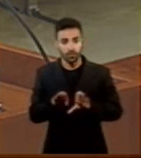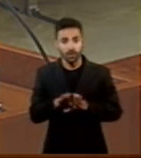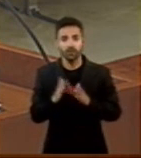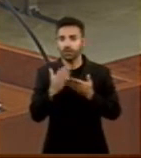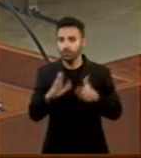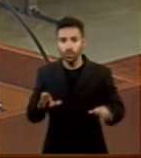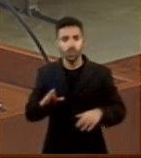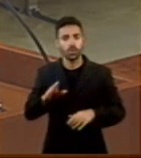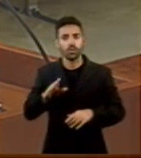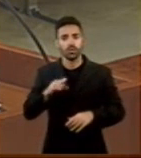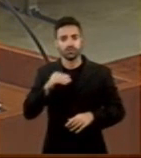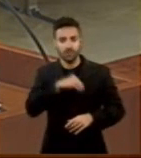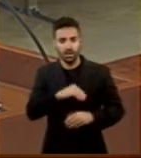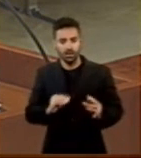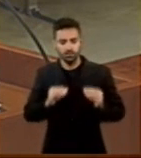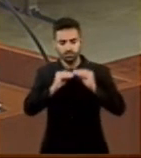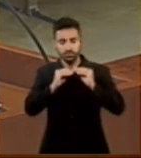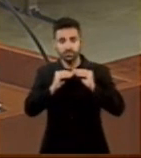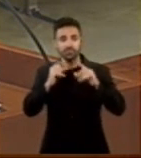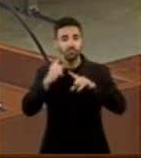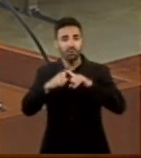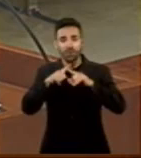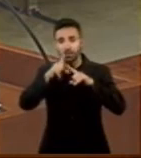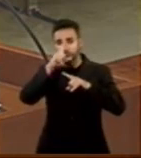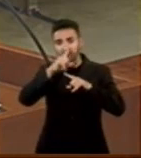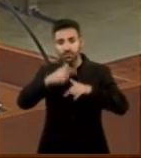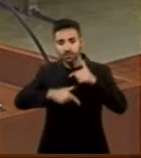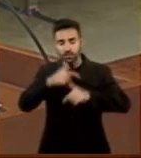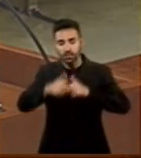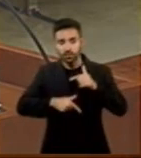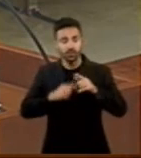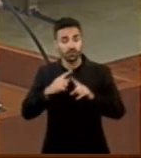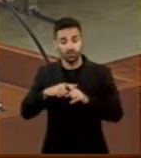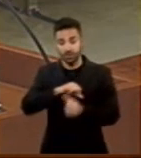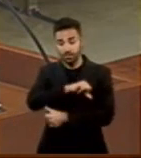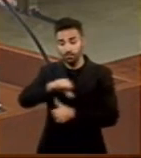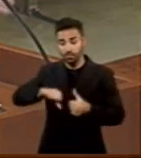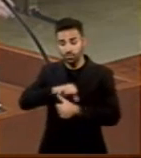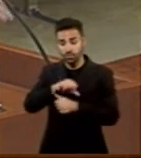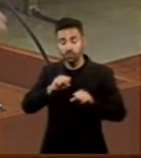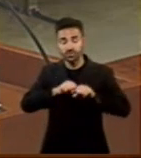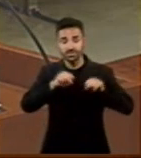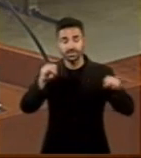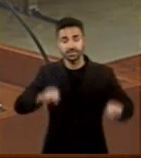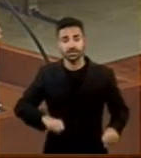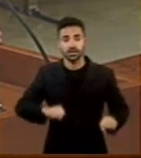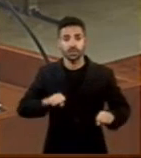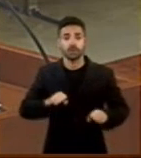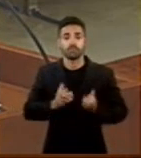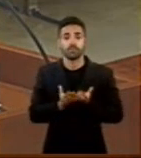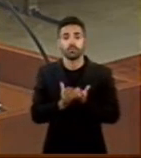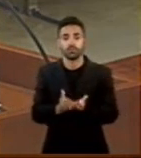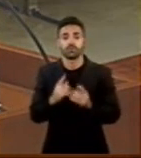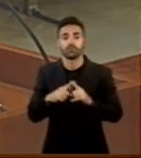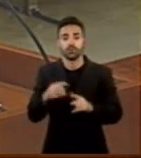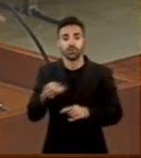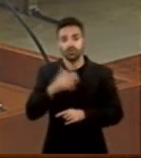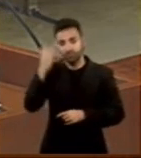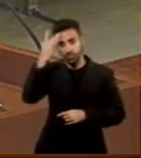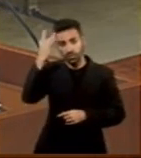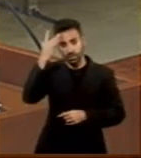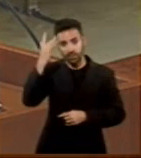risco, exatamente em razão dessa mudança no sistema portuário a partir de 93, com a Lei de Modernização dos Portos,